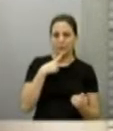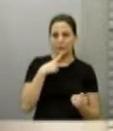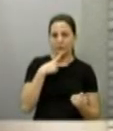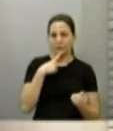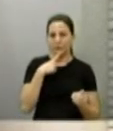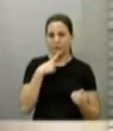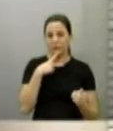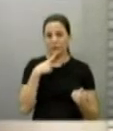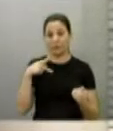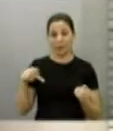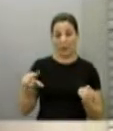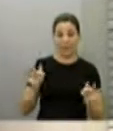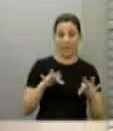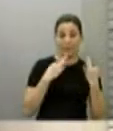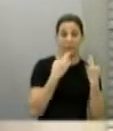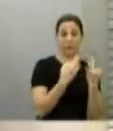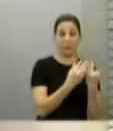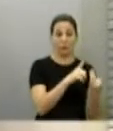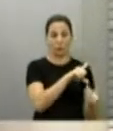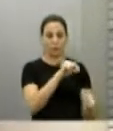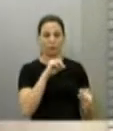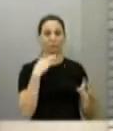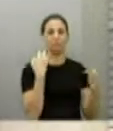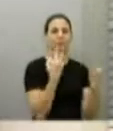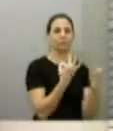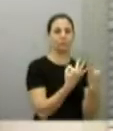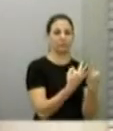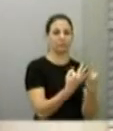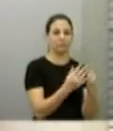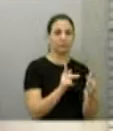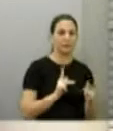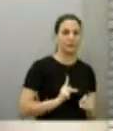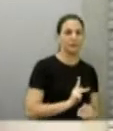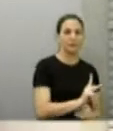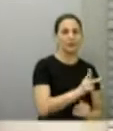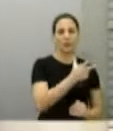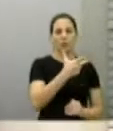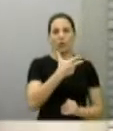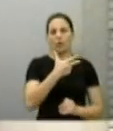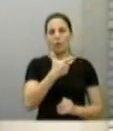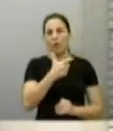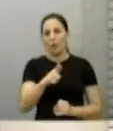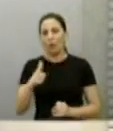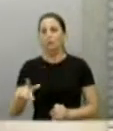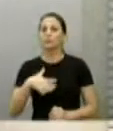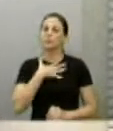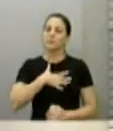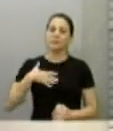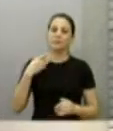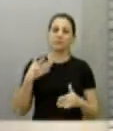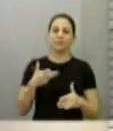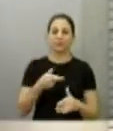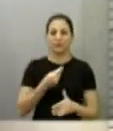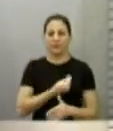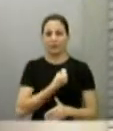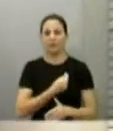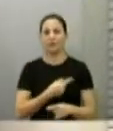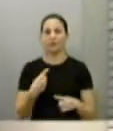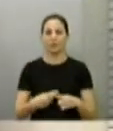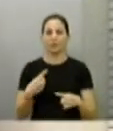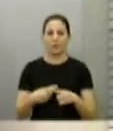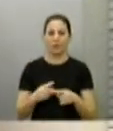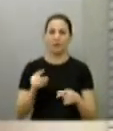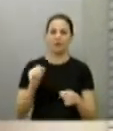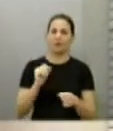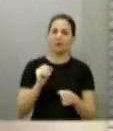e a minha família, eu optei pela família ou pelos meus outros prazeres na vida, eu fiz certo. Porque é desta forma que estou fazendo